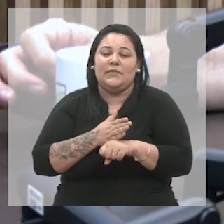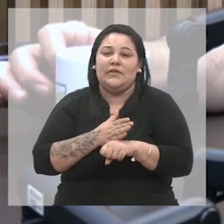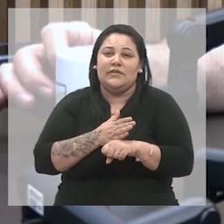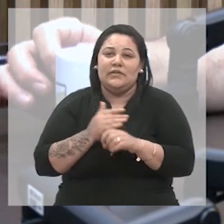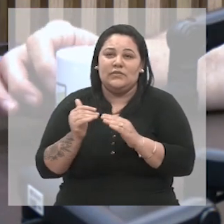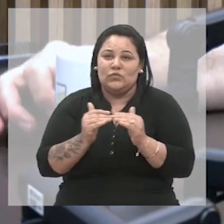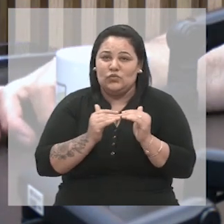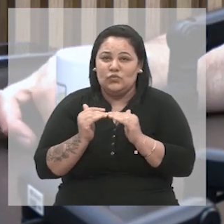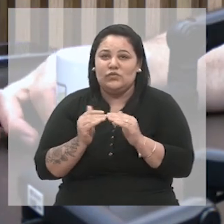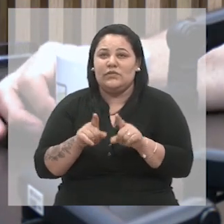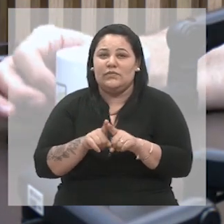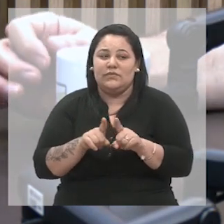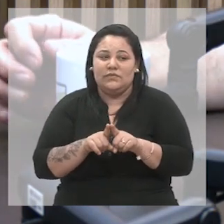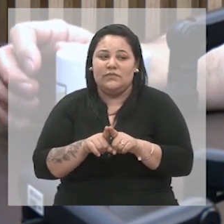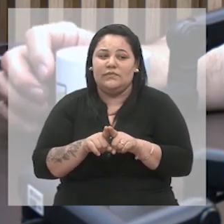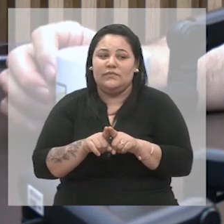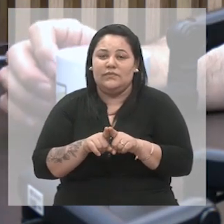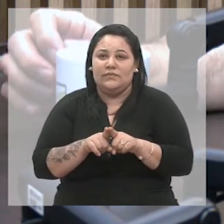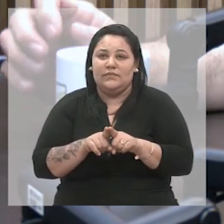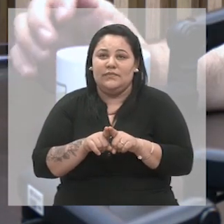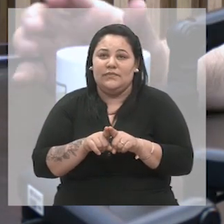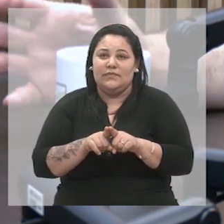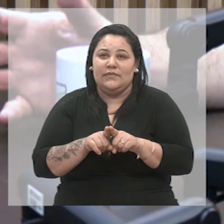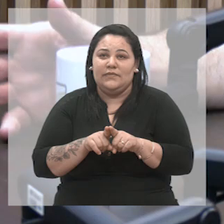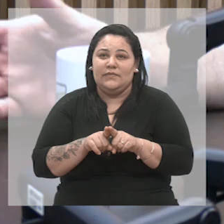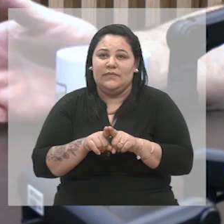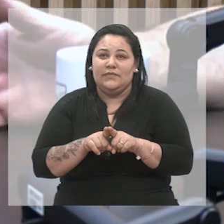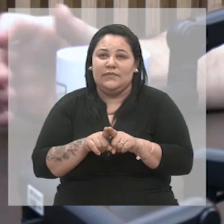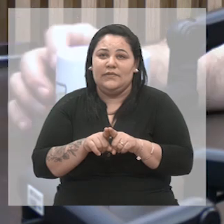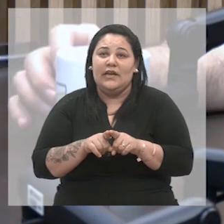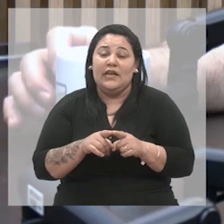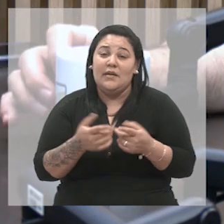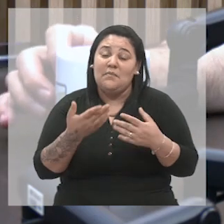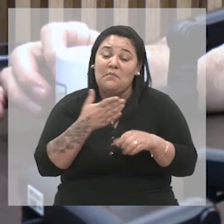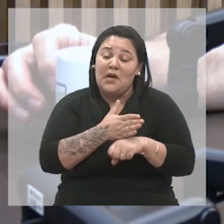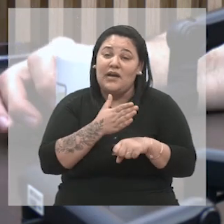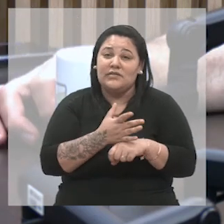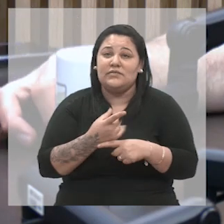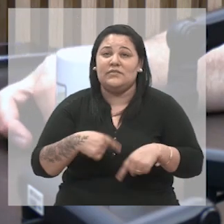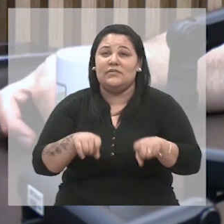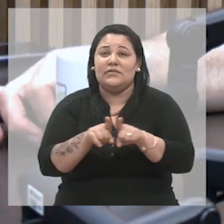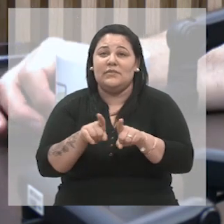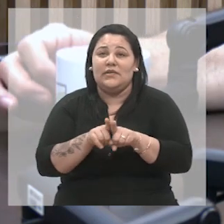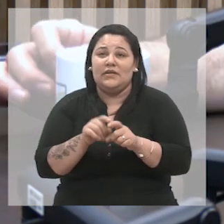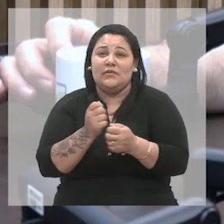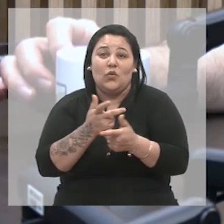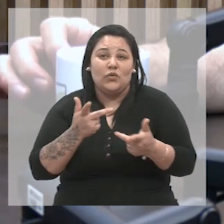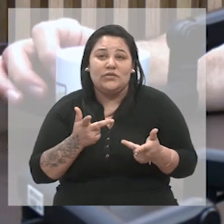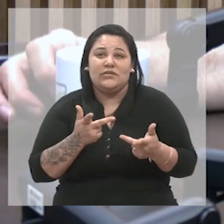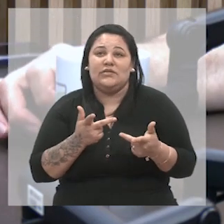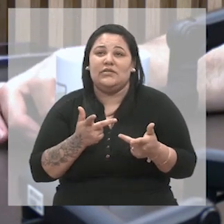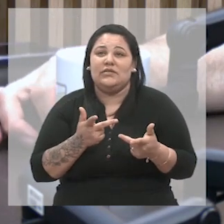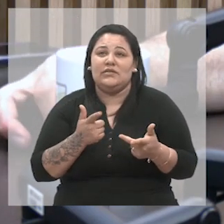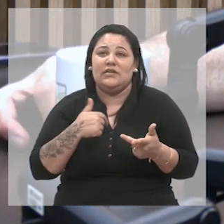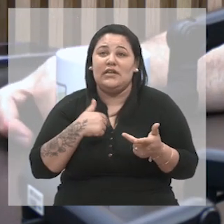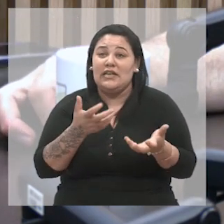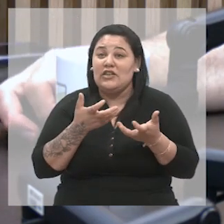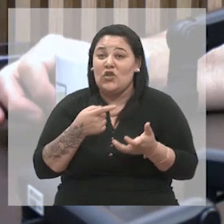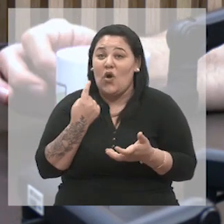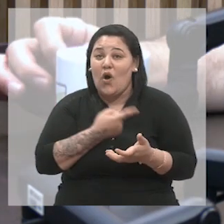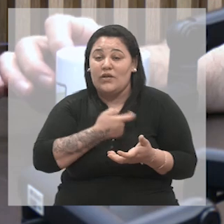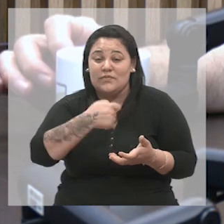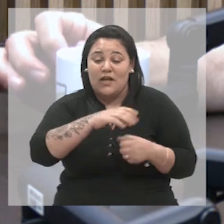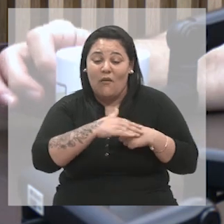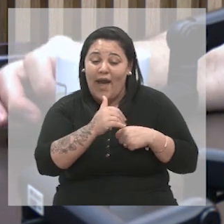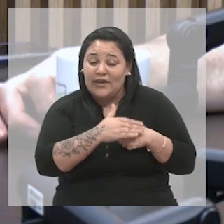uma escolinha lá, né? E o clube aí, né? Que são 36 anos de Recreio da Juventude, né? E